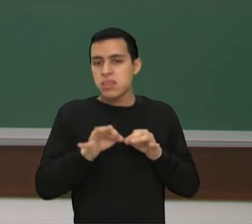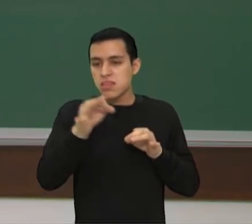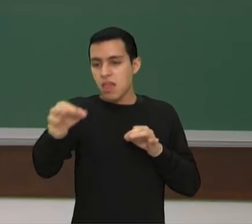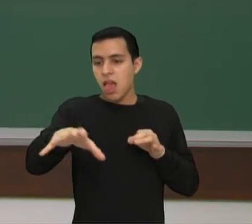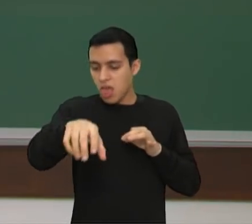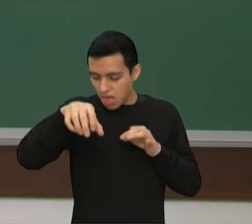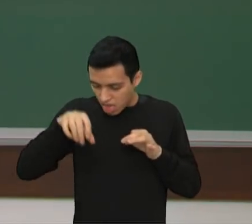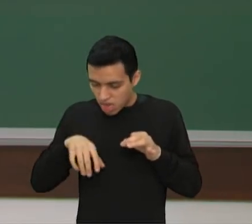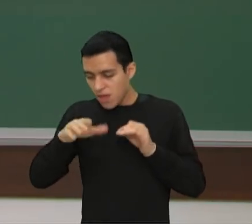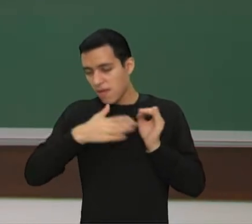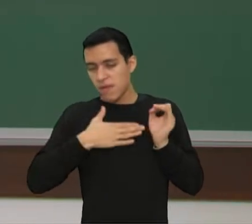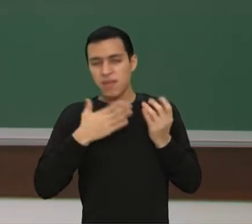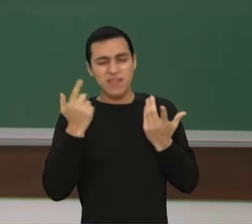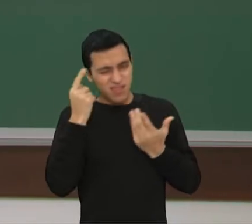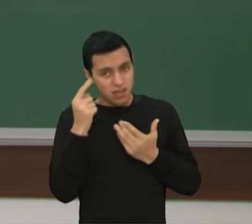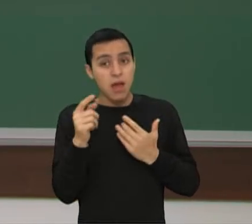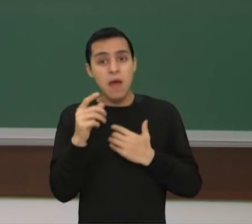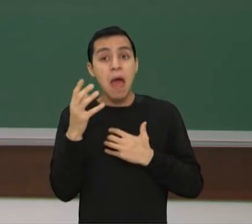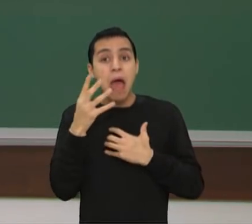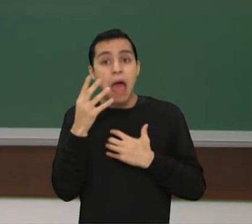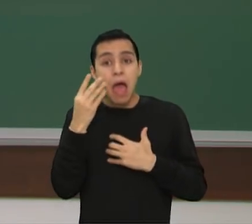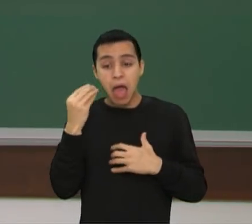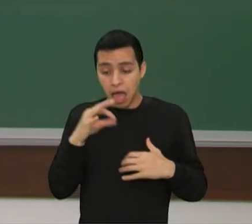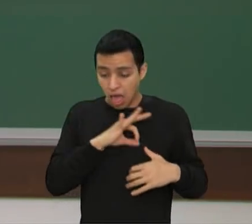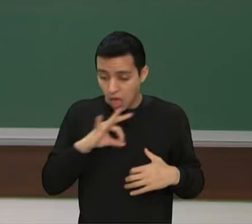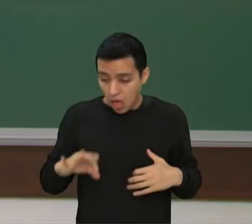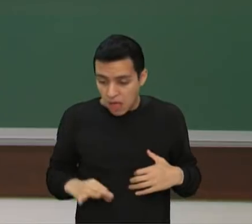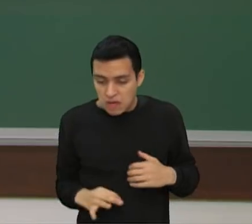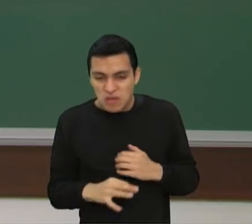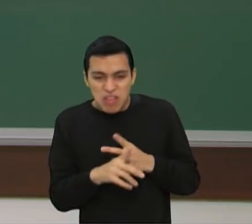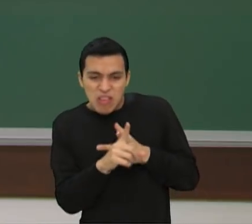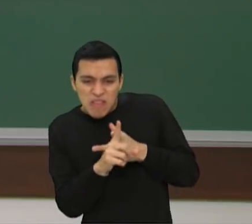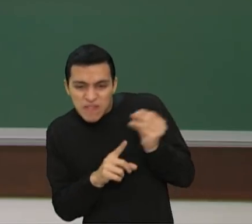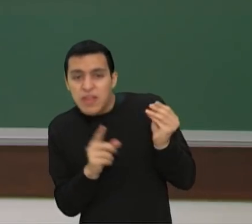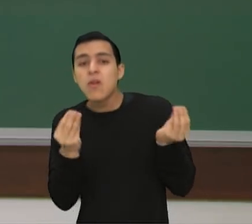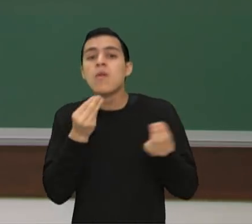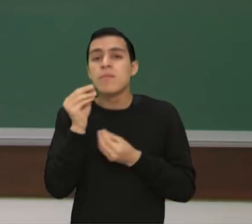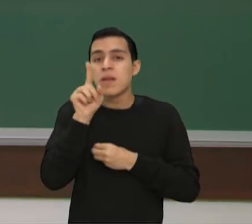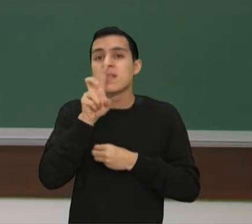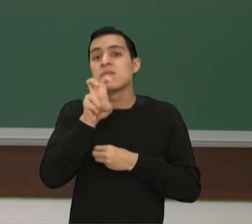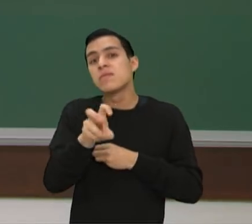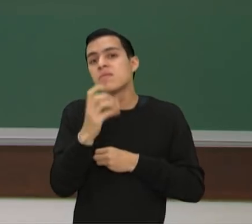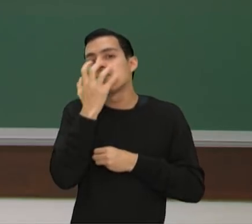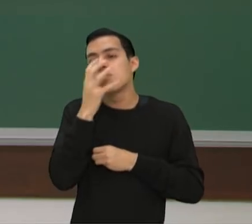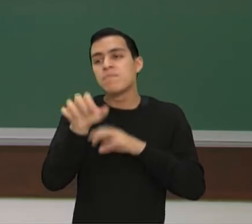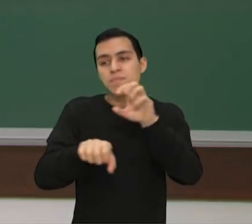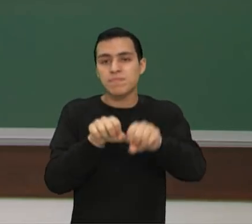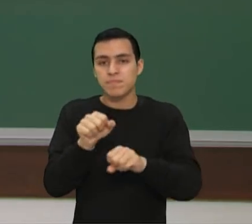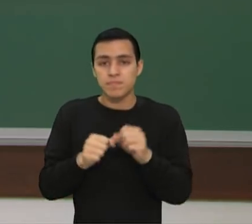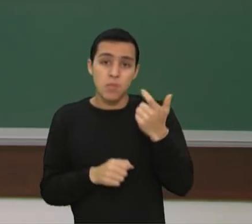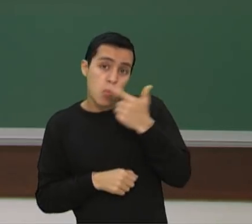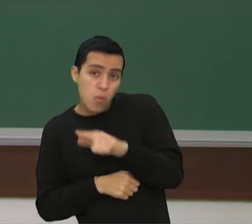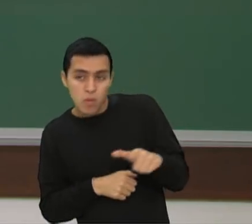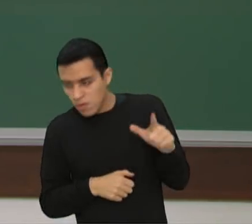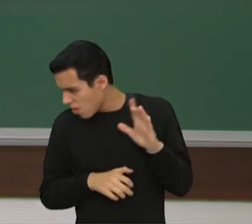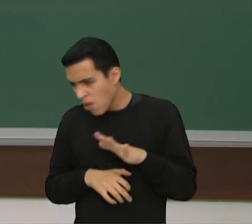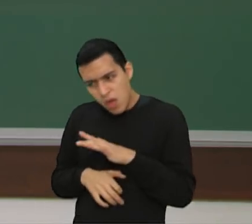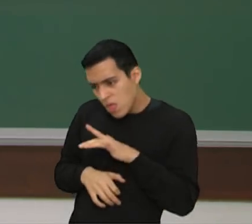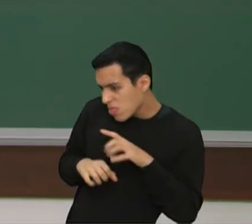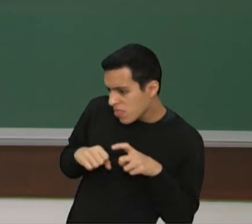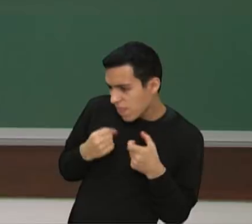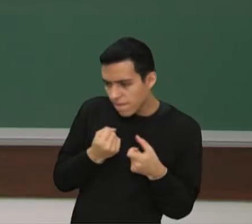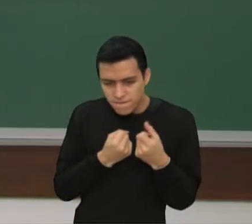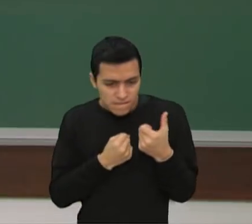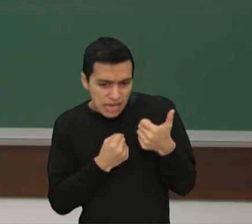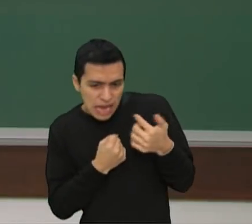captura. Então, a onça, 5 cachorrinhos, você vence o jogo. O outro defende os 14